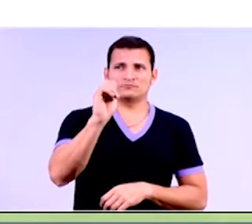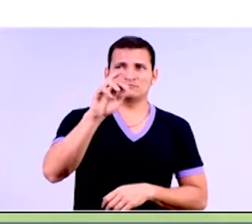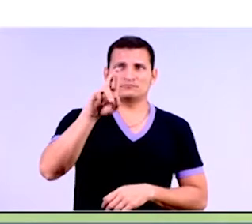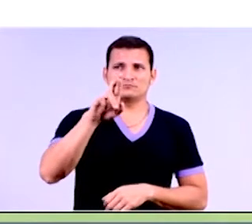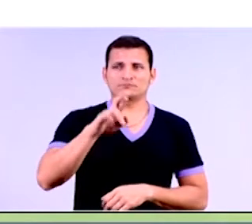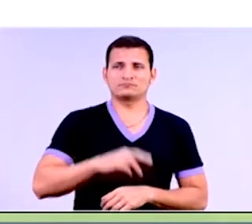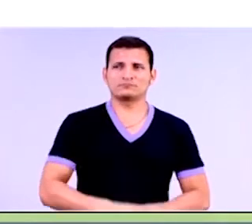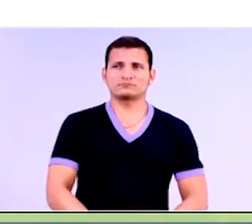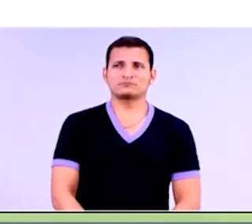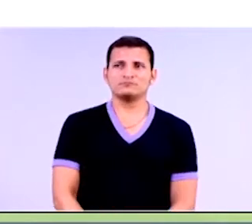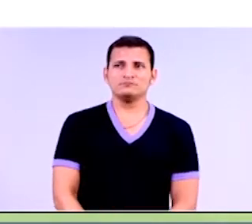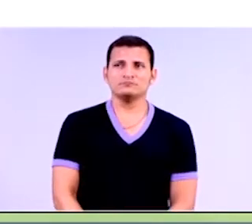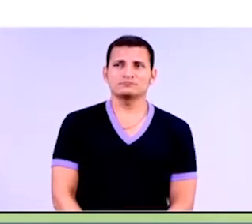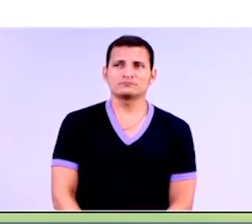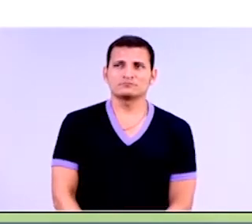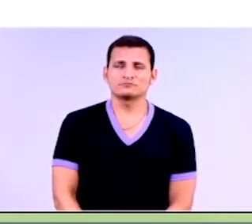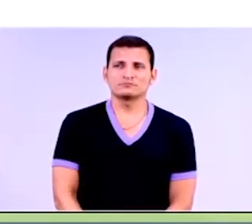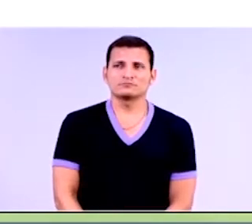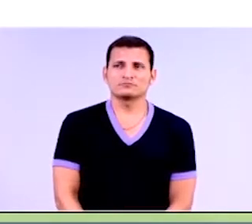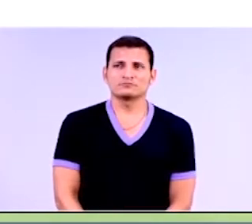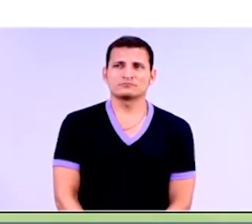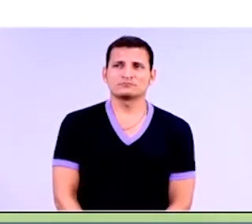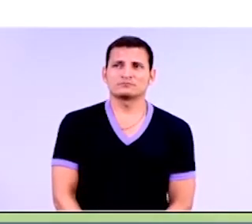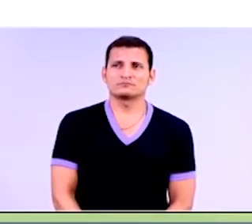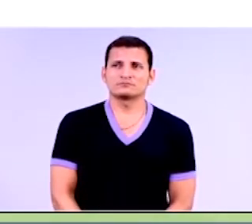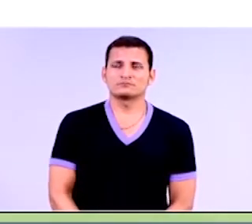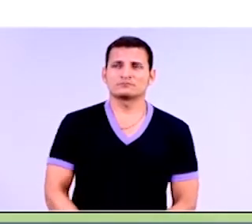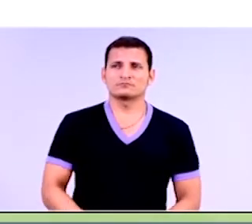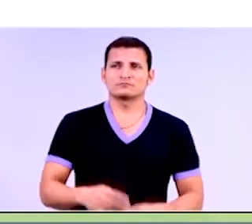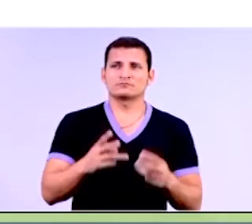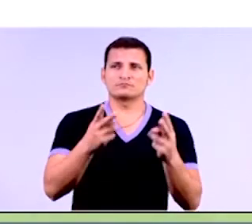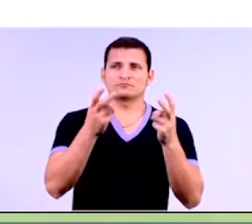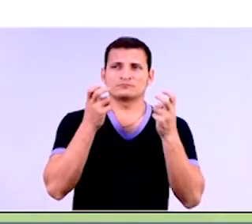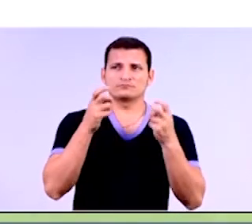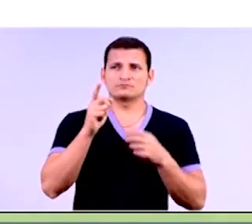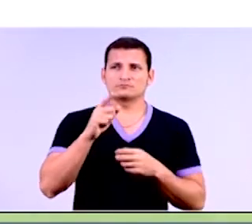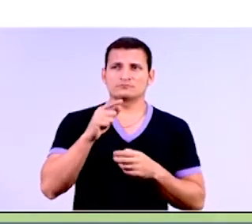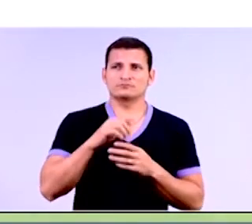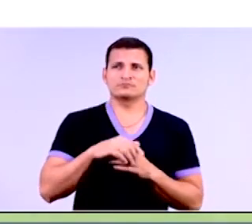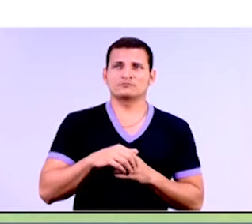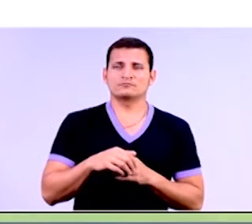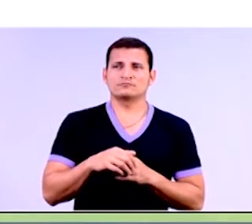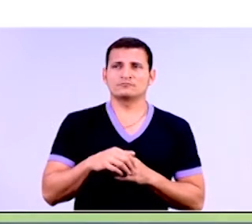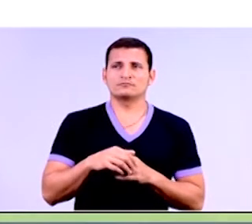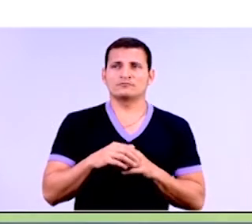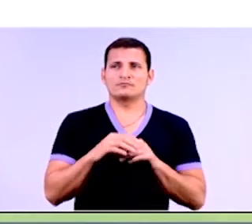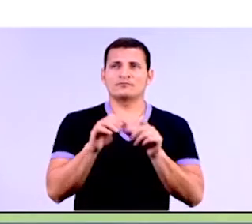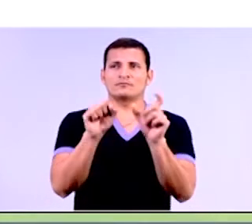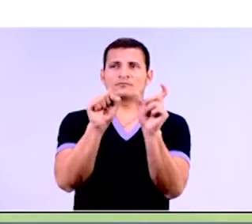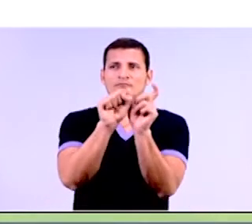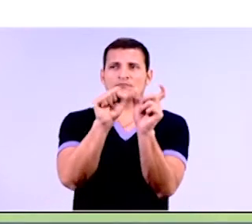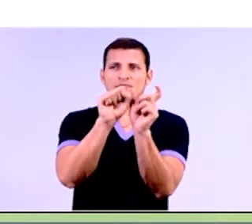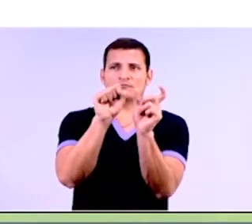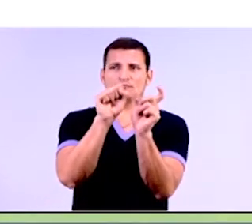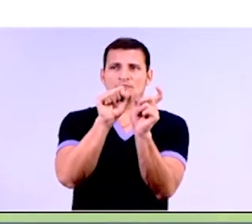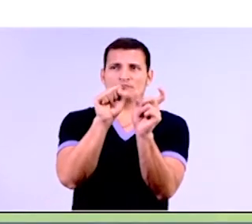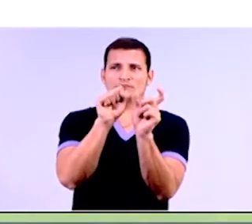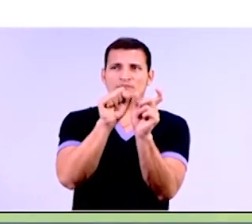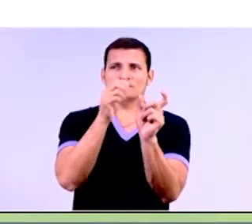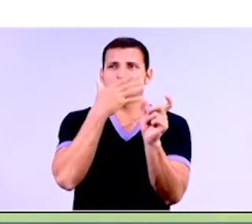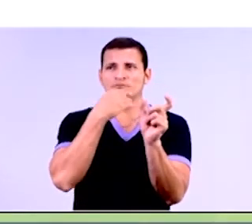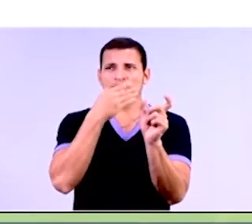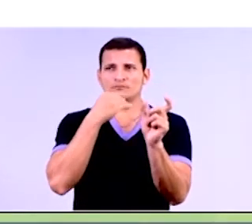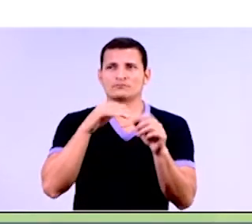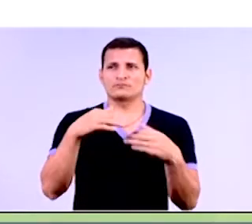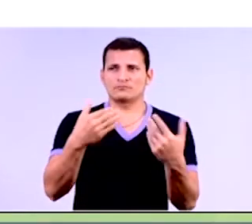Carl dá para perceber que é um substantivo masculino e está no singular. Logo vai ser